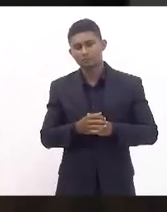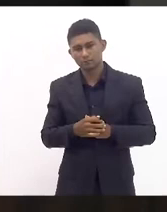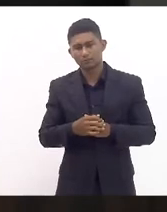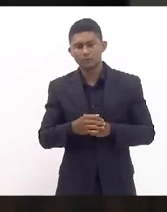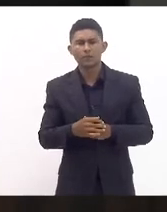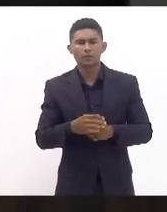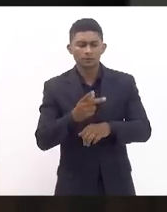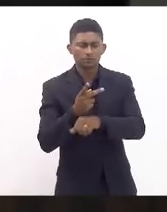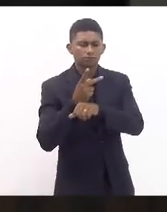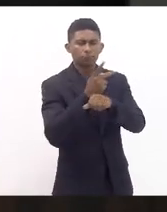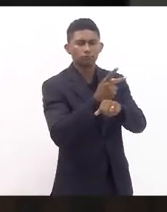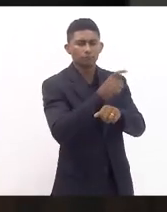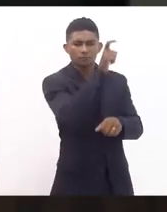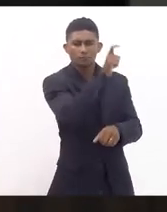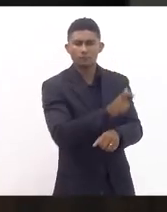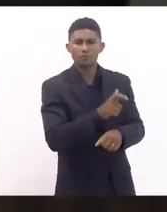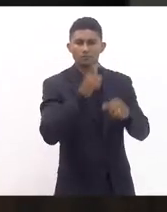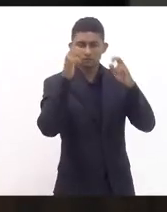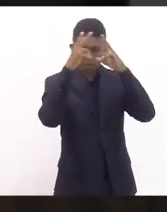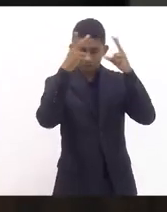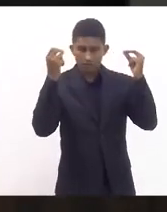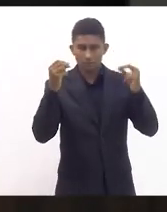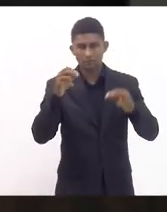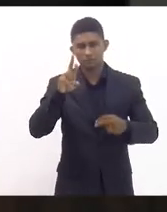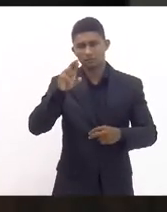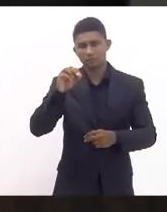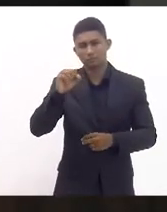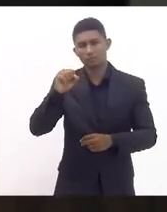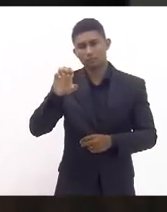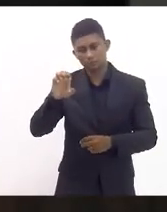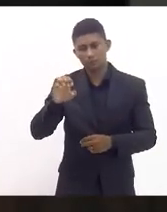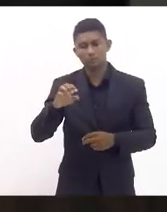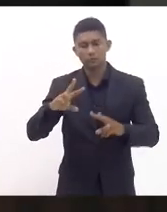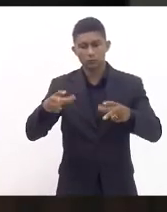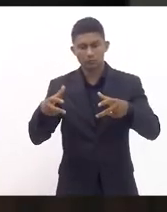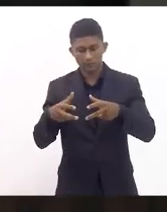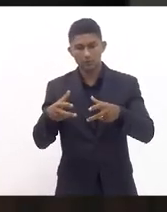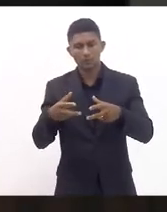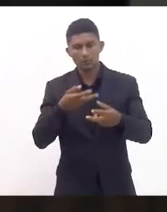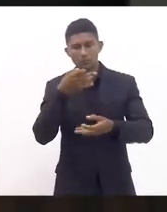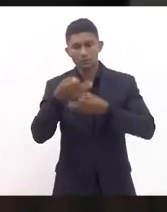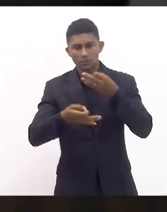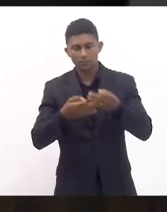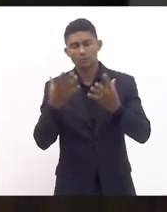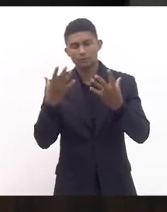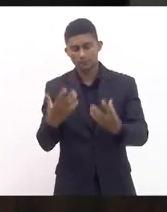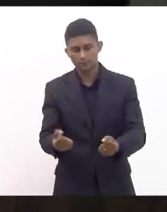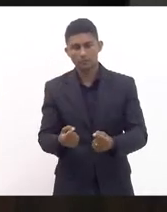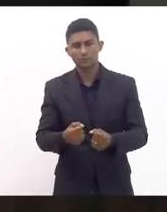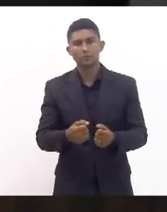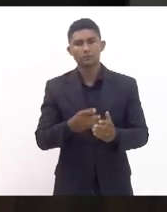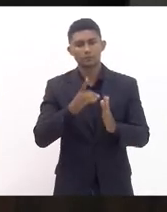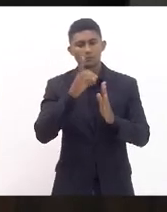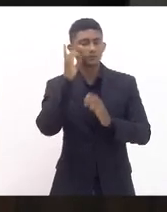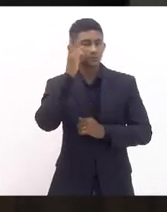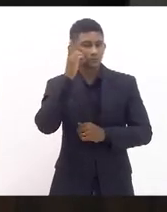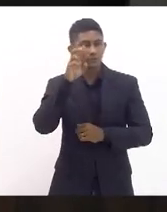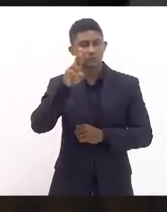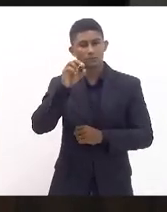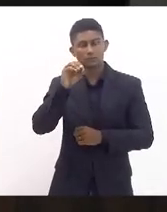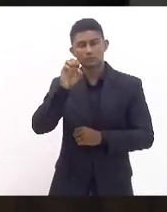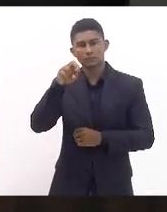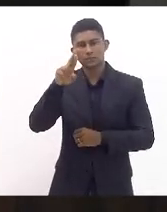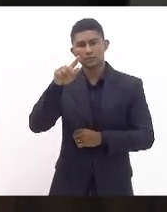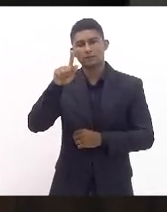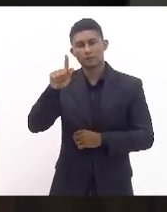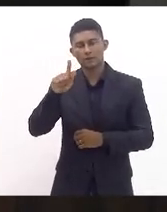justíssima enfermeira Deise Conceição Santoro Batista, parecer da Comissão de Normas Internas e Proposições Externas, favorável ao deputado Rosenberg Reis.